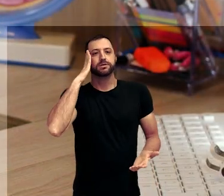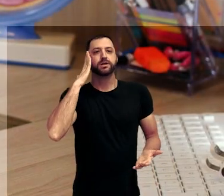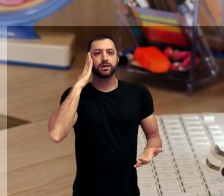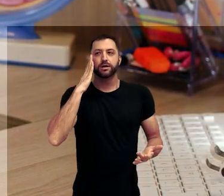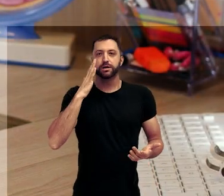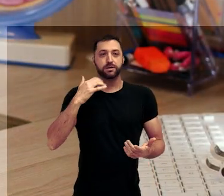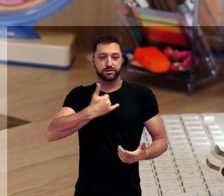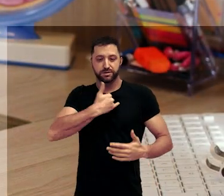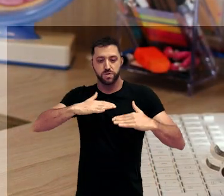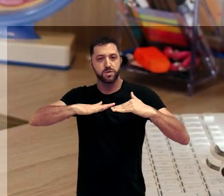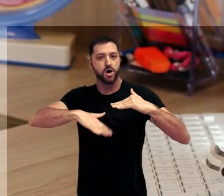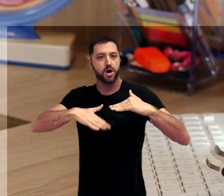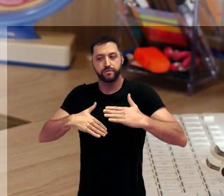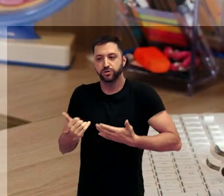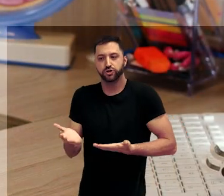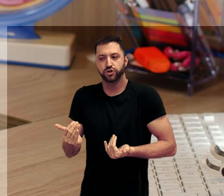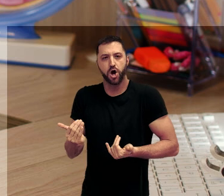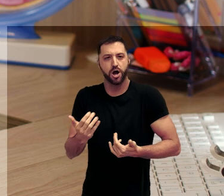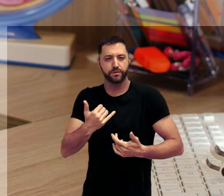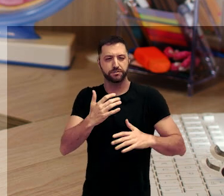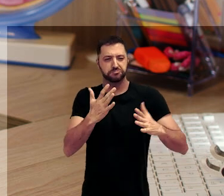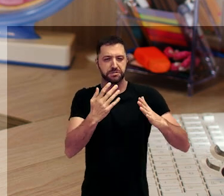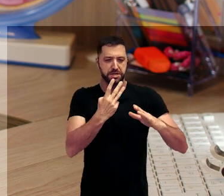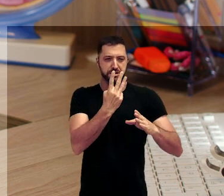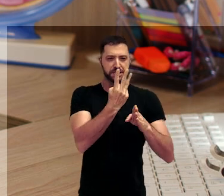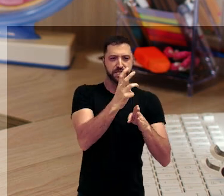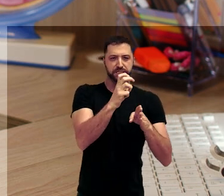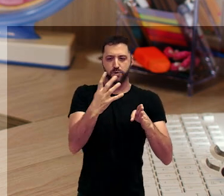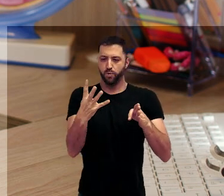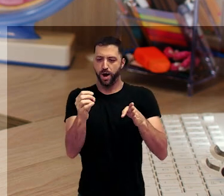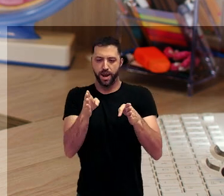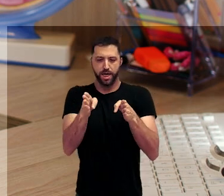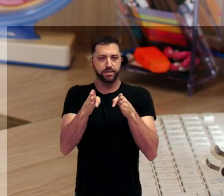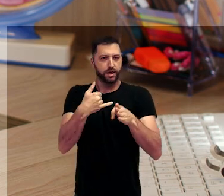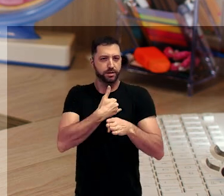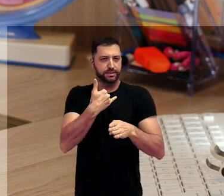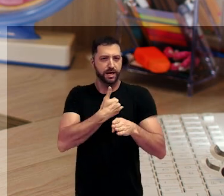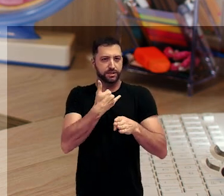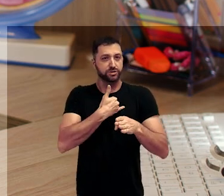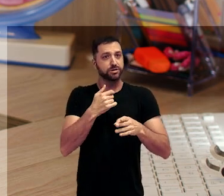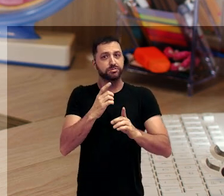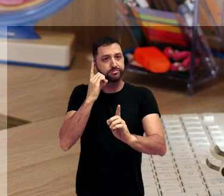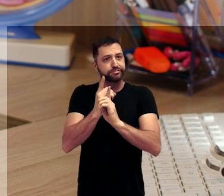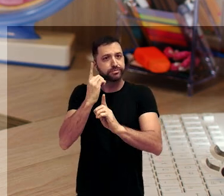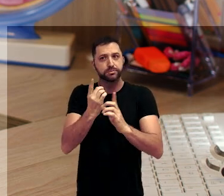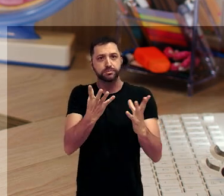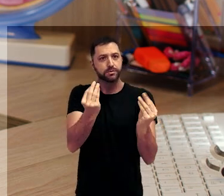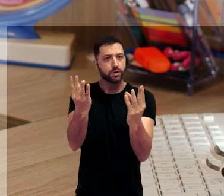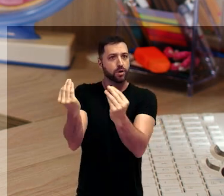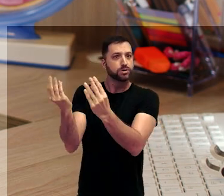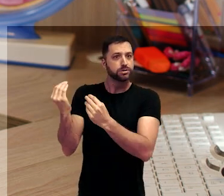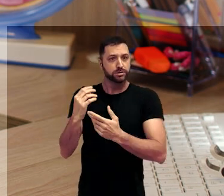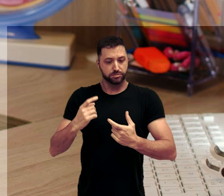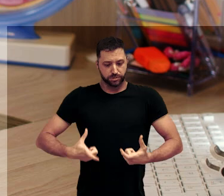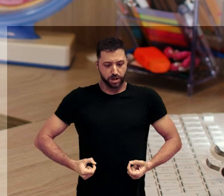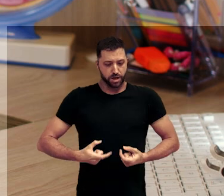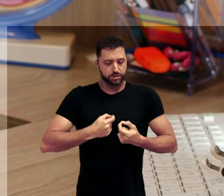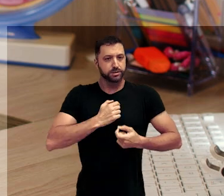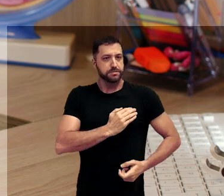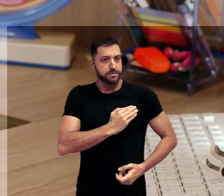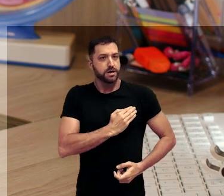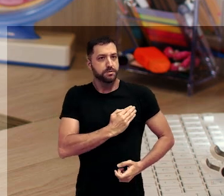o câncer de mama vem aumentando na idade mais jovem, principalmente dos 35 aos 40 anos, que são mulheres que não entram na faixa etária